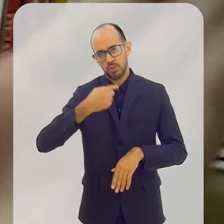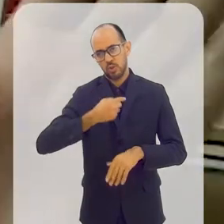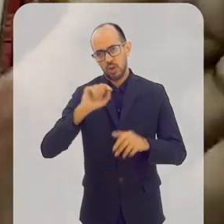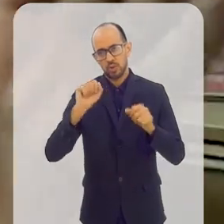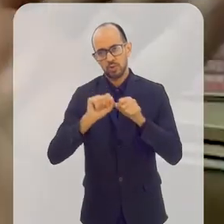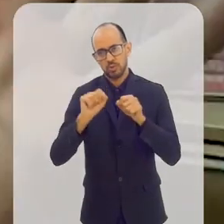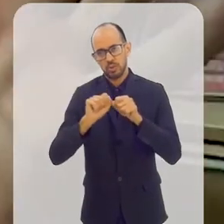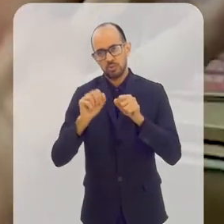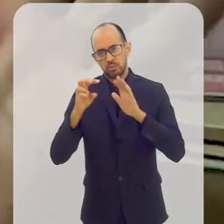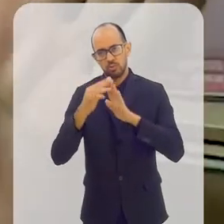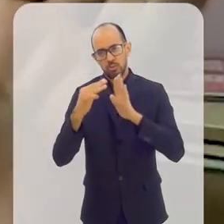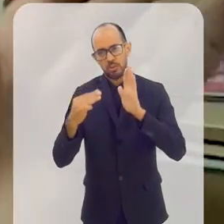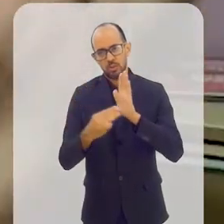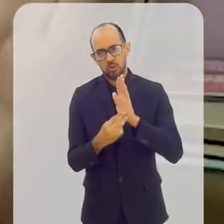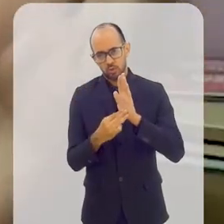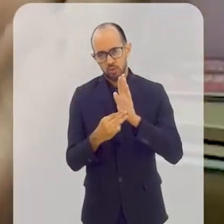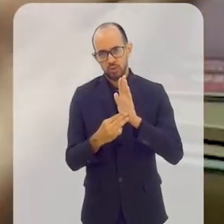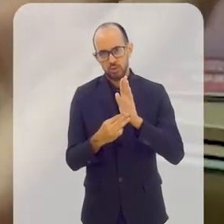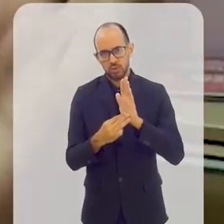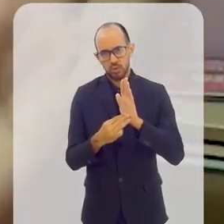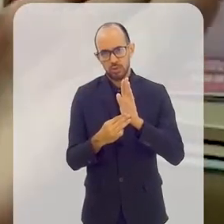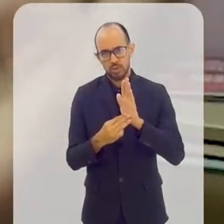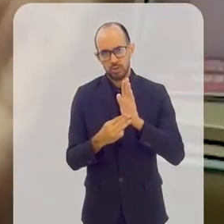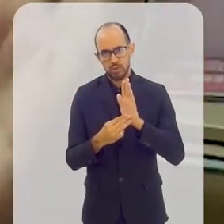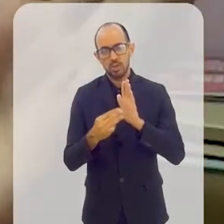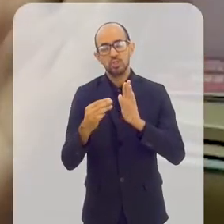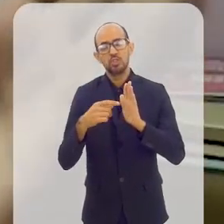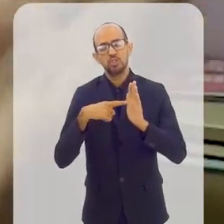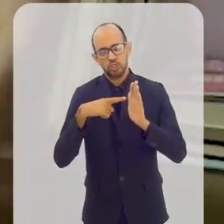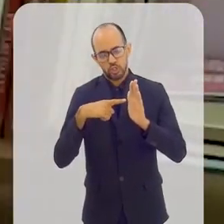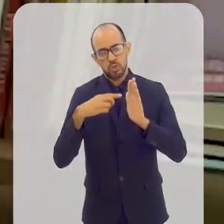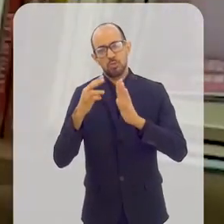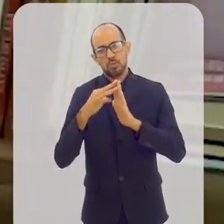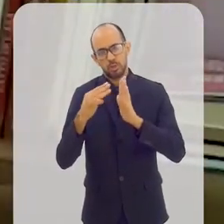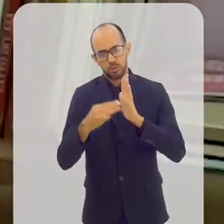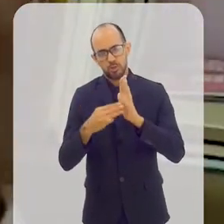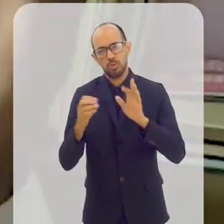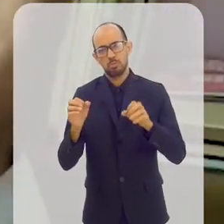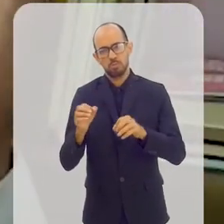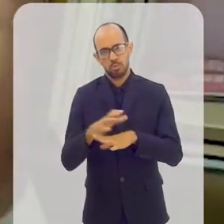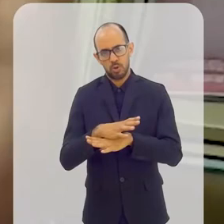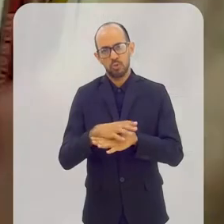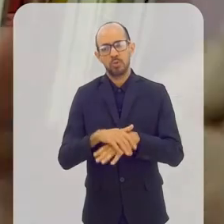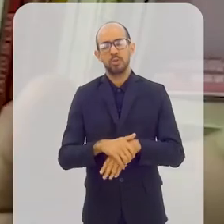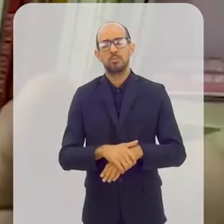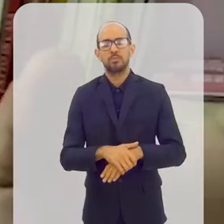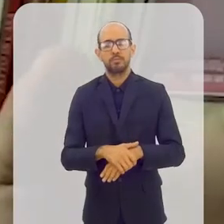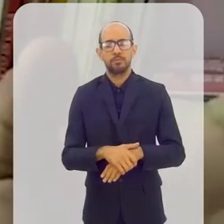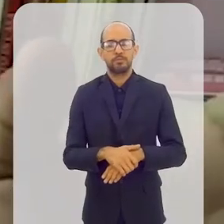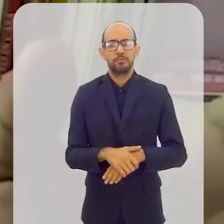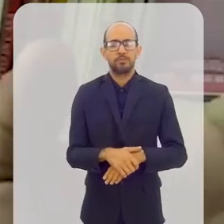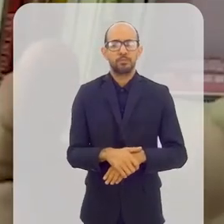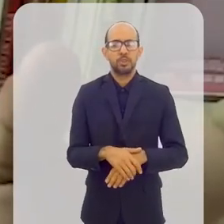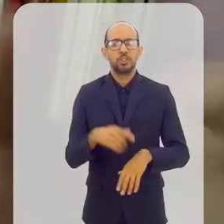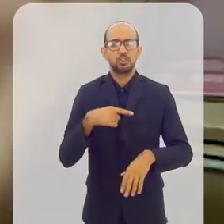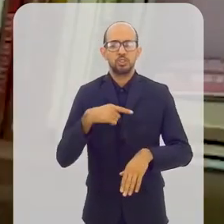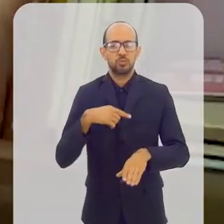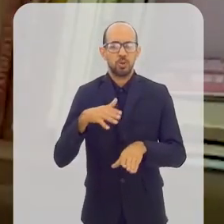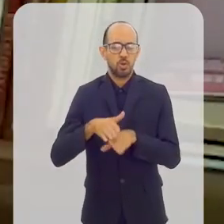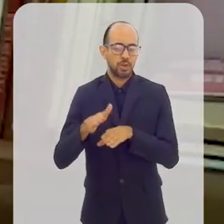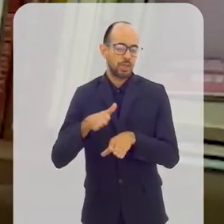nós aplicamos uma metodologia. Então, ali a gente já tinha uma metodologia formada e nós tínhamos